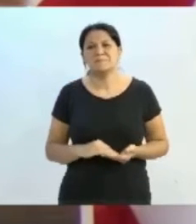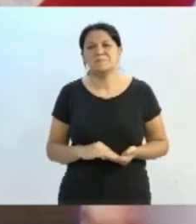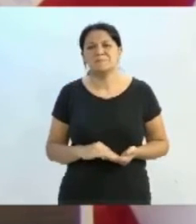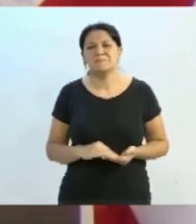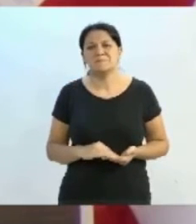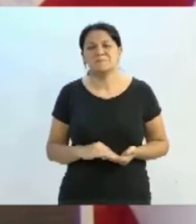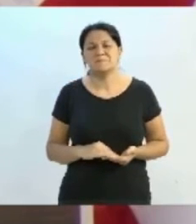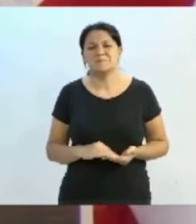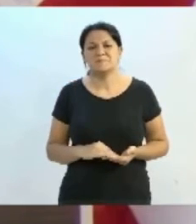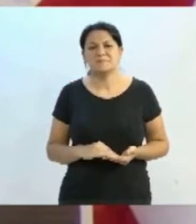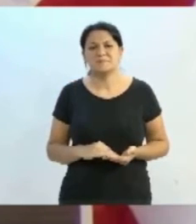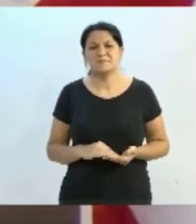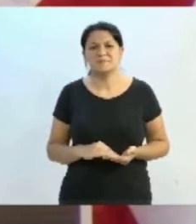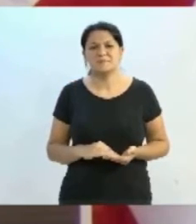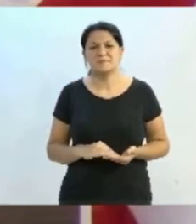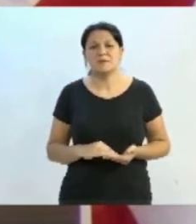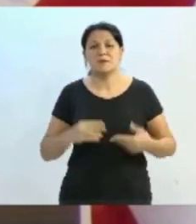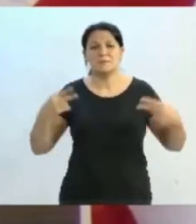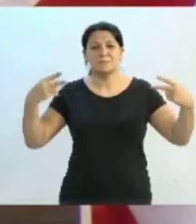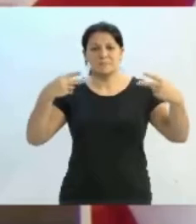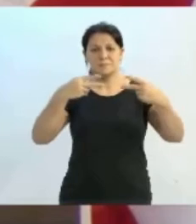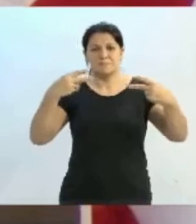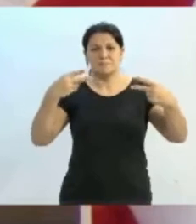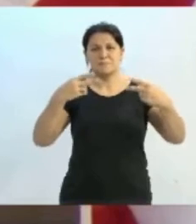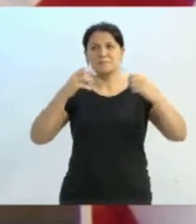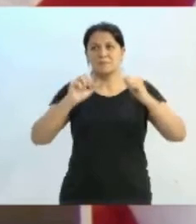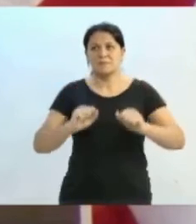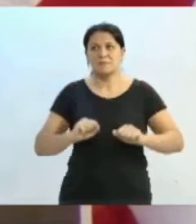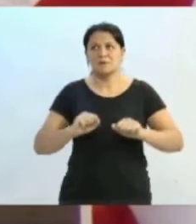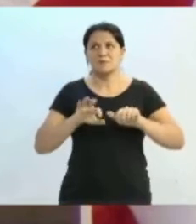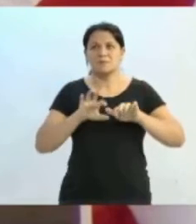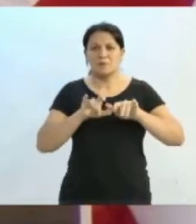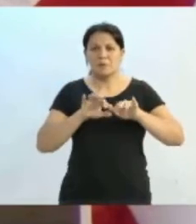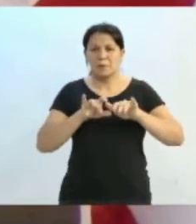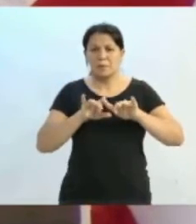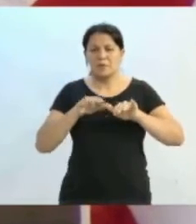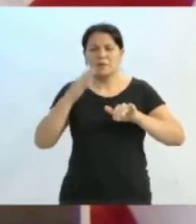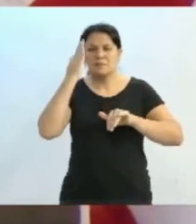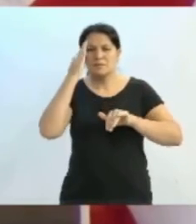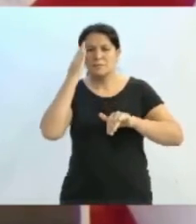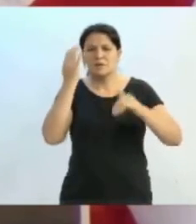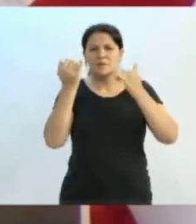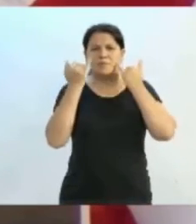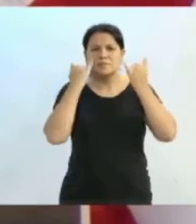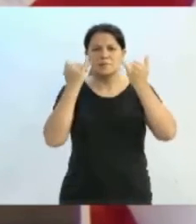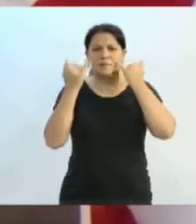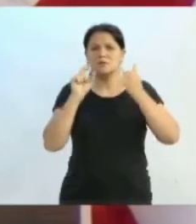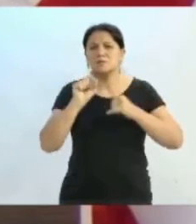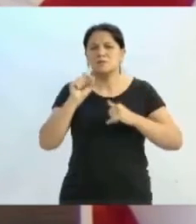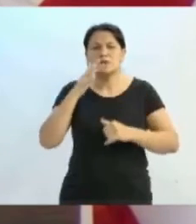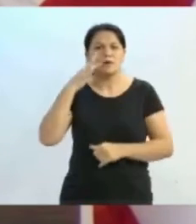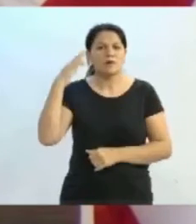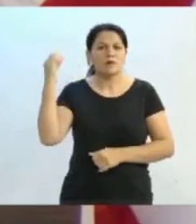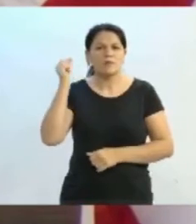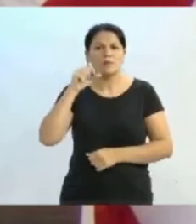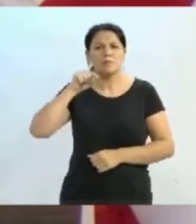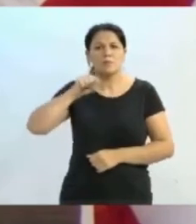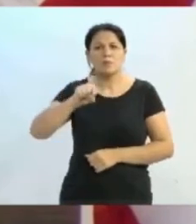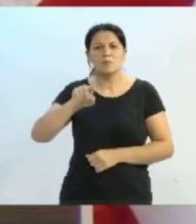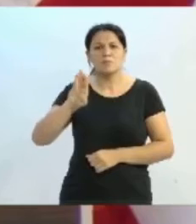tem o link que você pode acessar para saber de todas as informações que é o